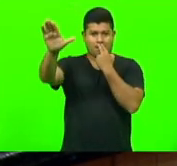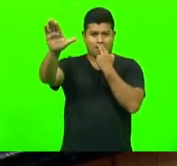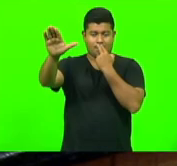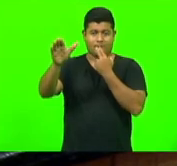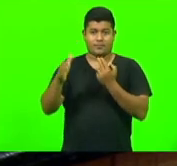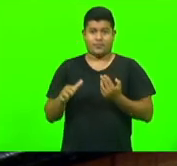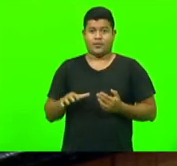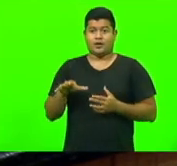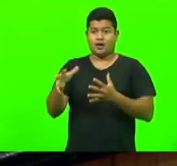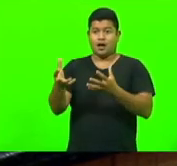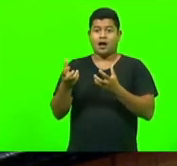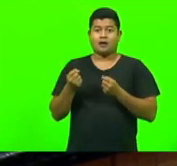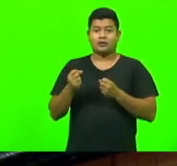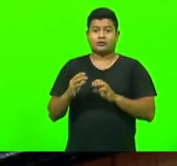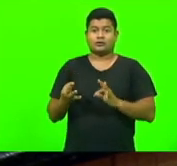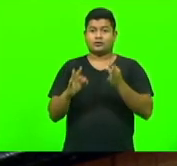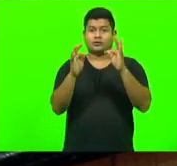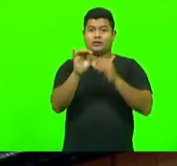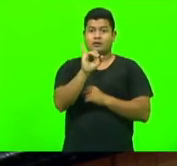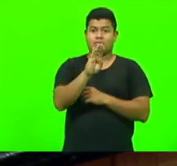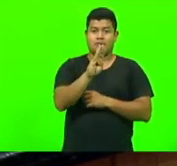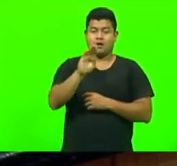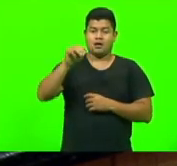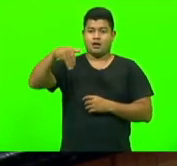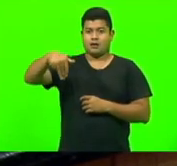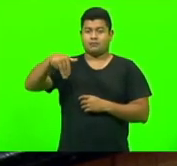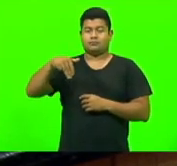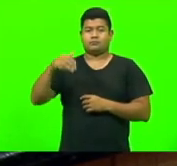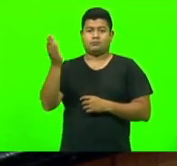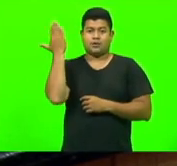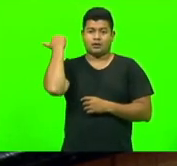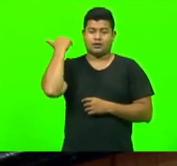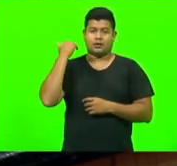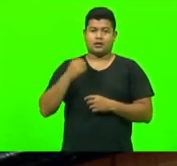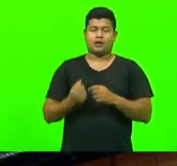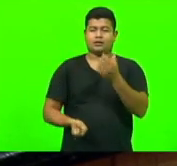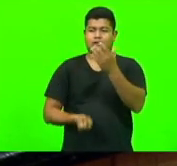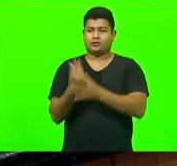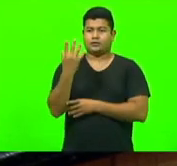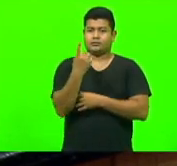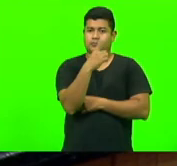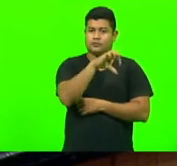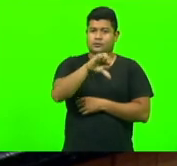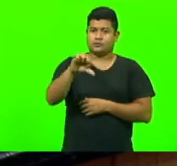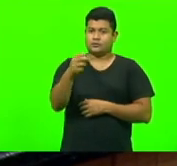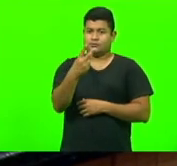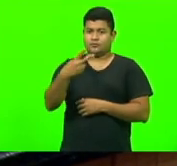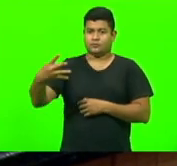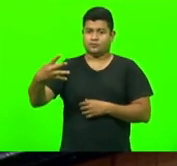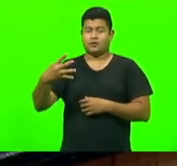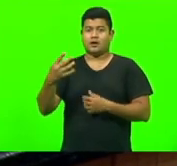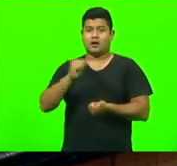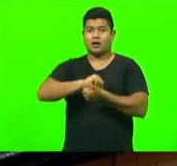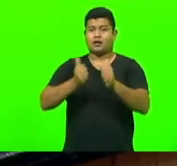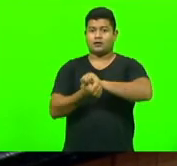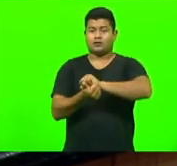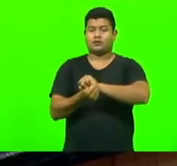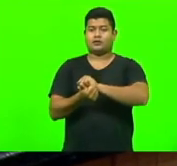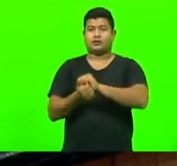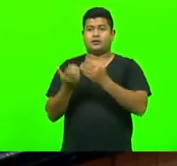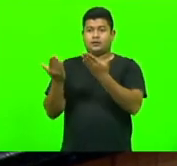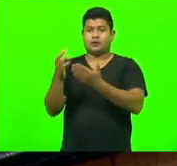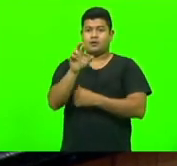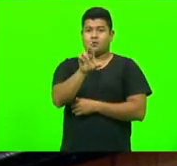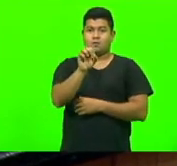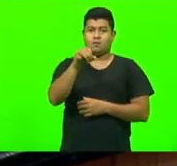usou uma tecnologia americana da IBM, uma empresa fundada em 1924, adaptada para a Alemanha com o nome de Romag. Essa